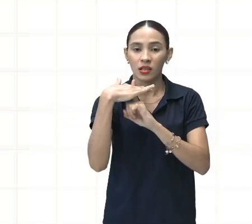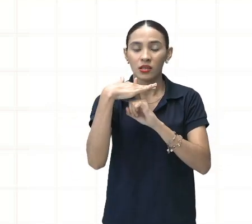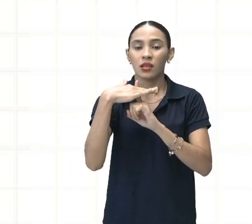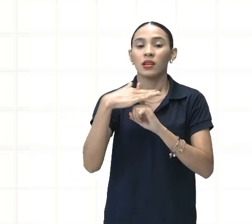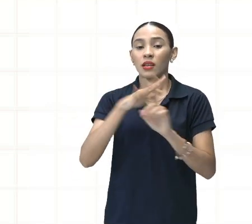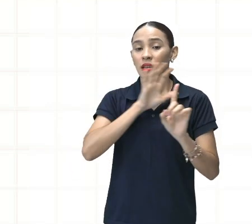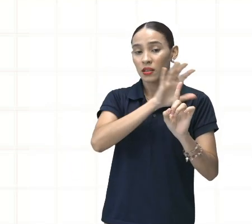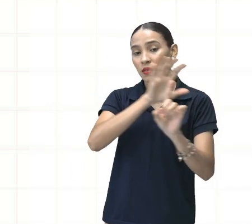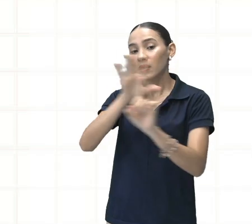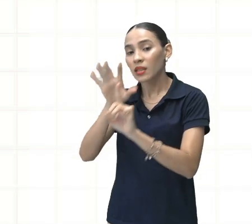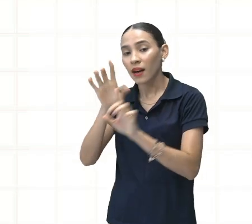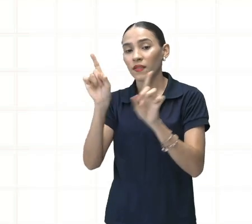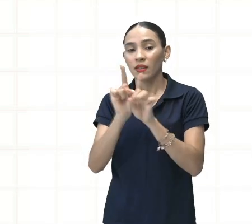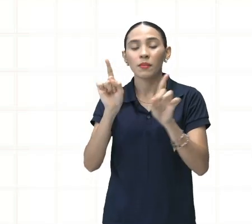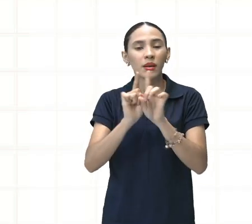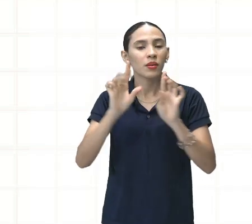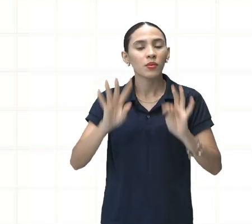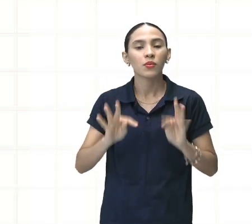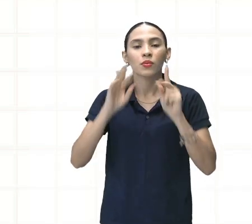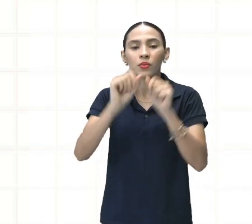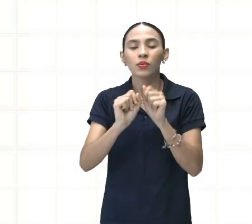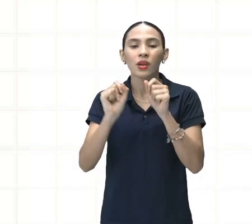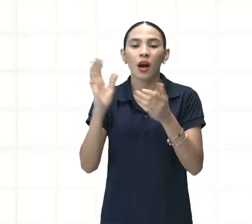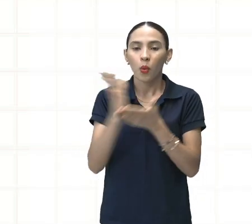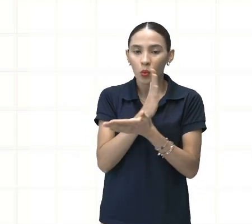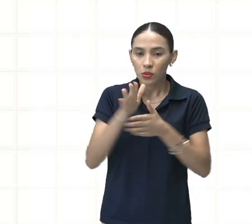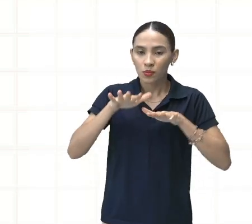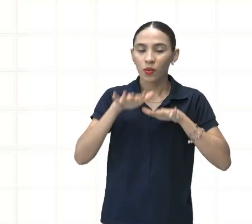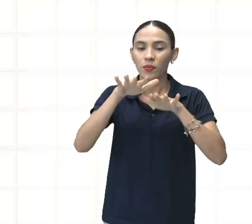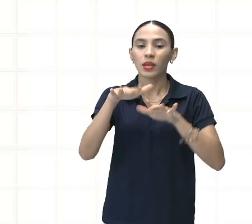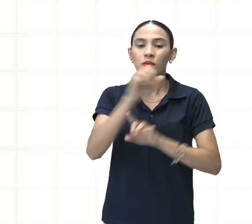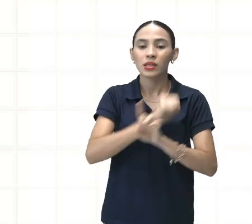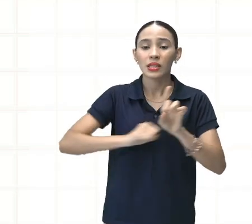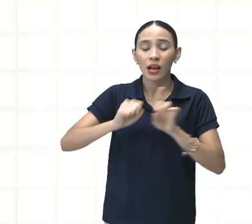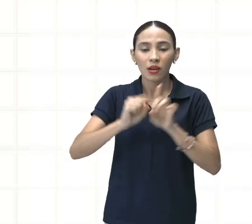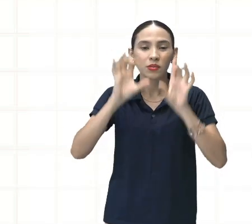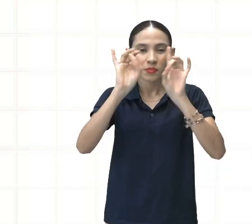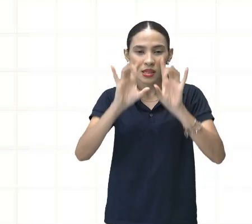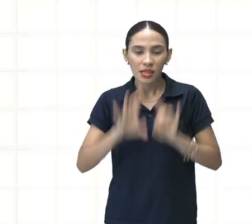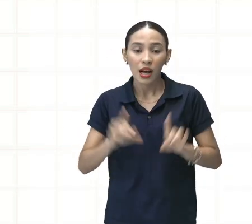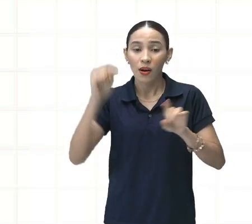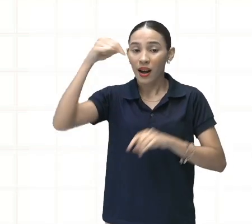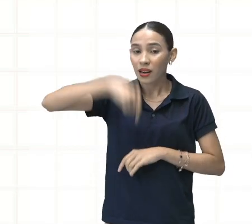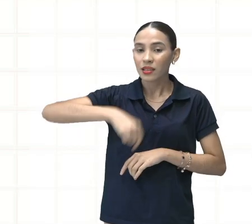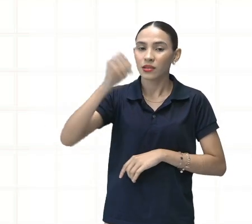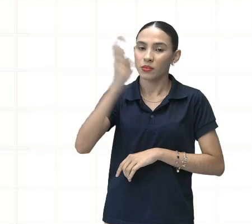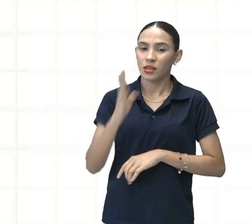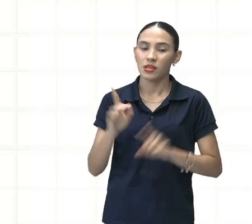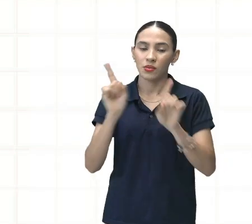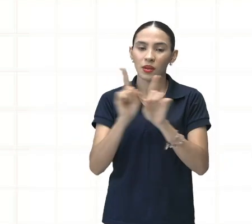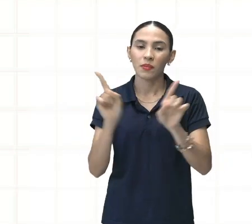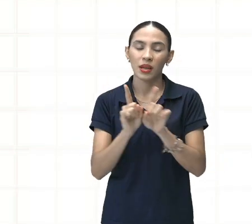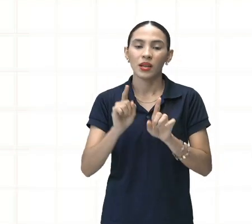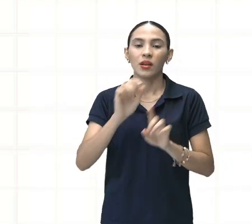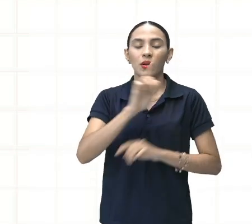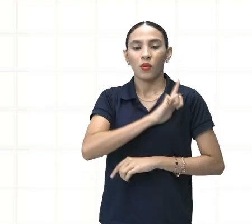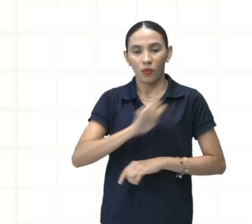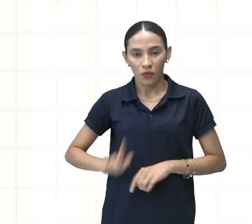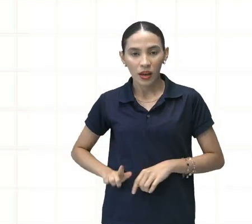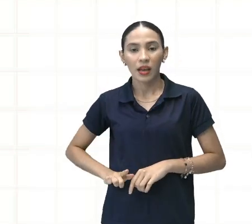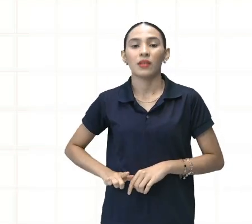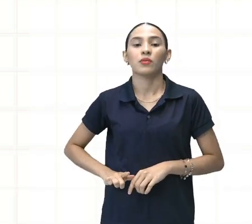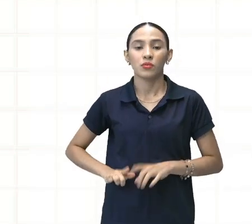que influenciava grandemente também alguns movimentos sociais, em especial aqui no Brasil, governos ali de